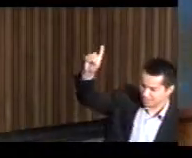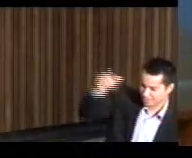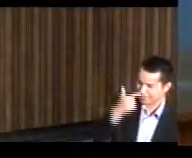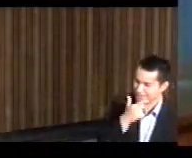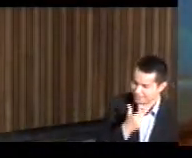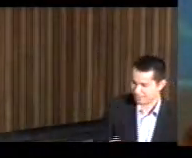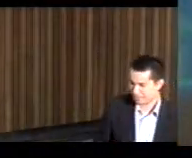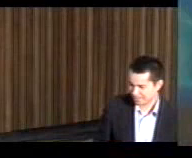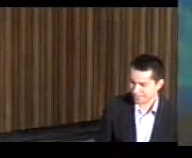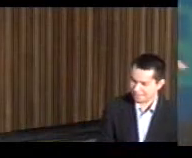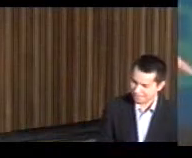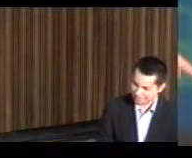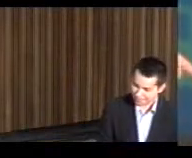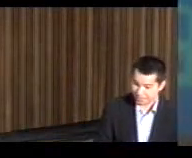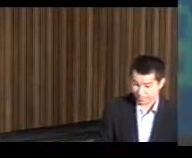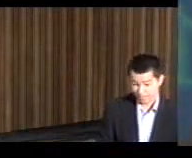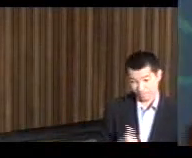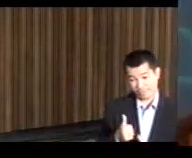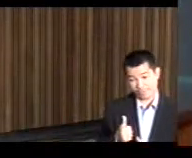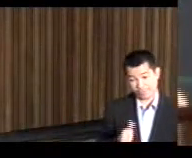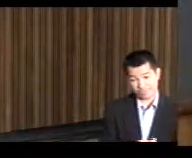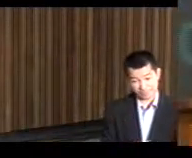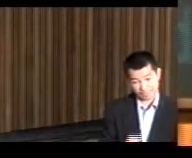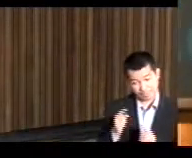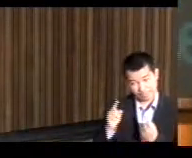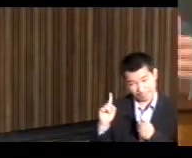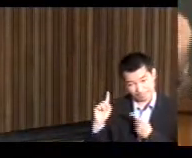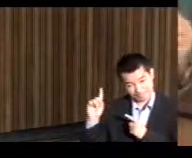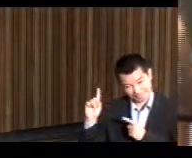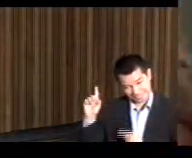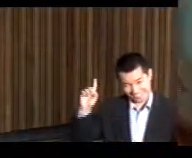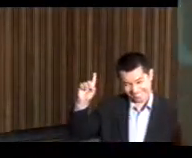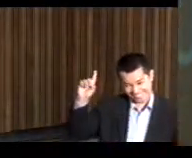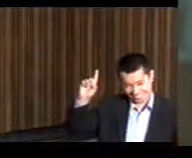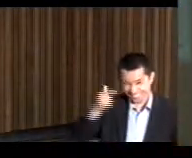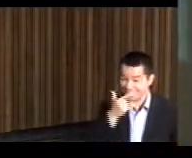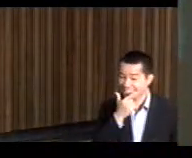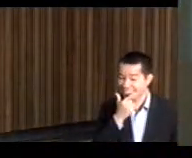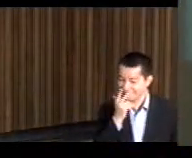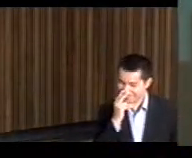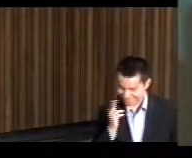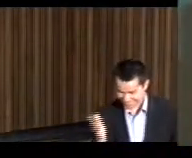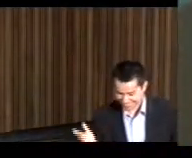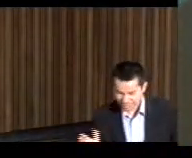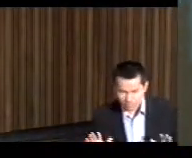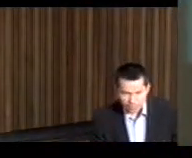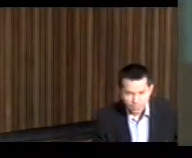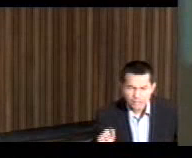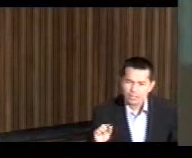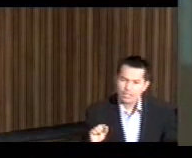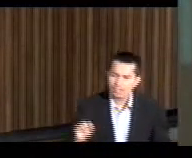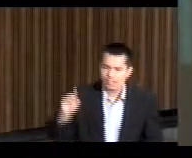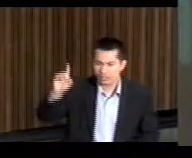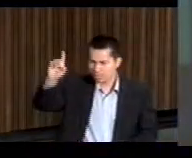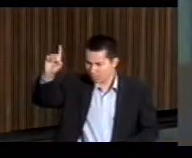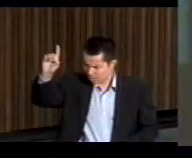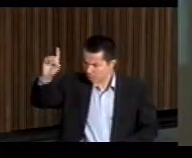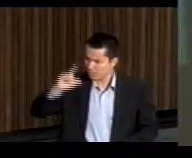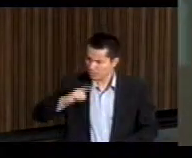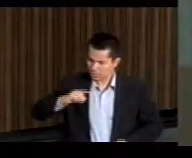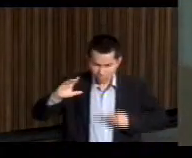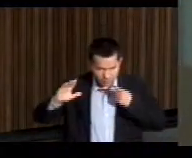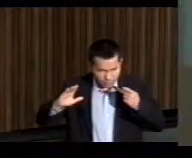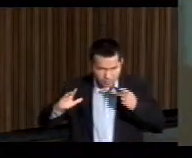Todo-Poderoso. E esse é o sentido. Quem faz uma aliança conosco? Quem se revela ao